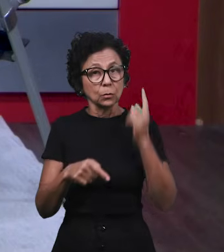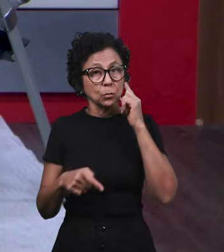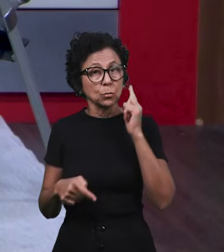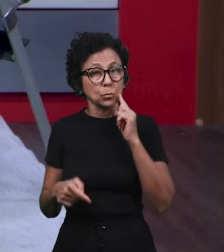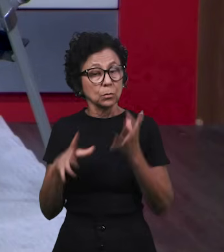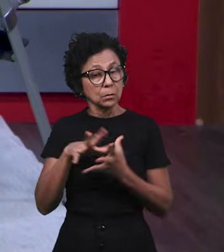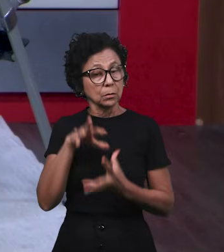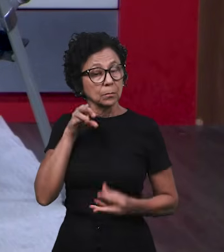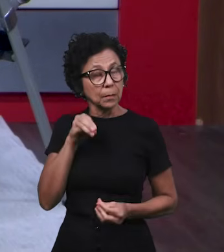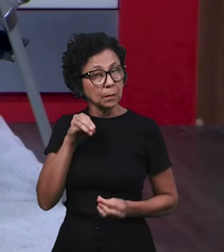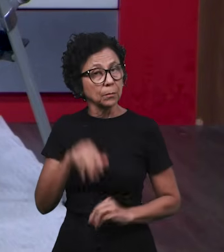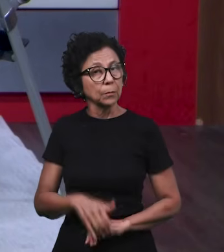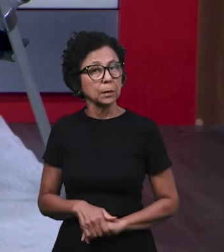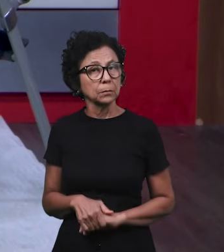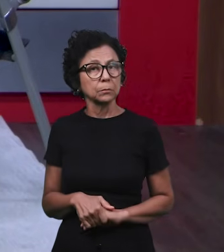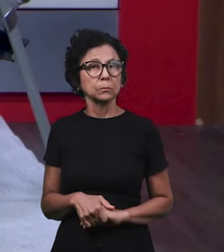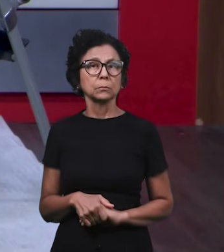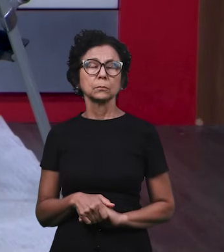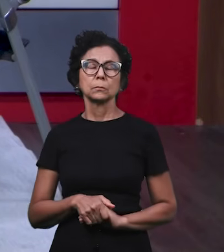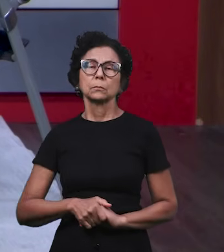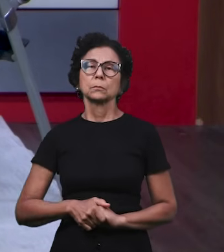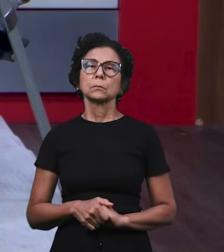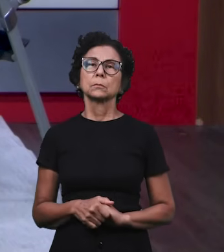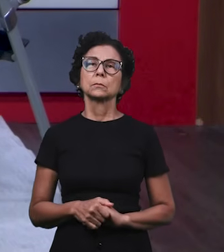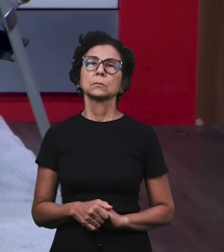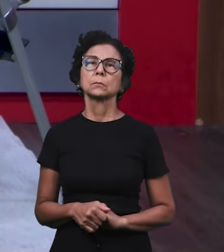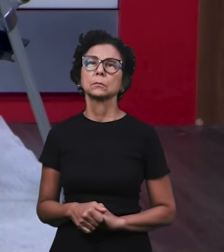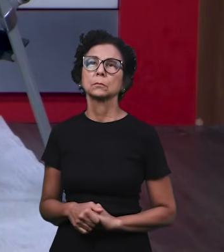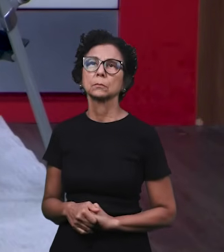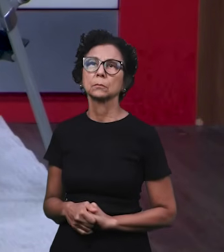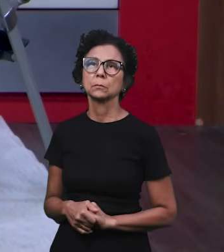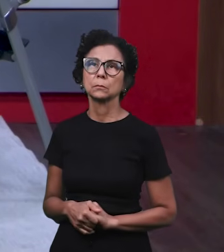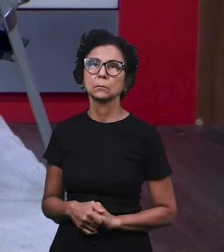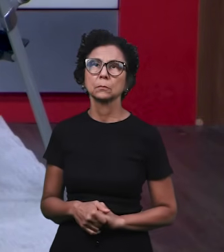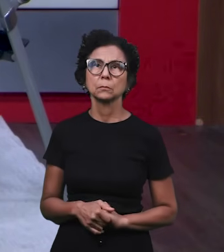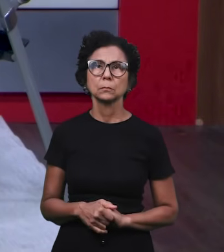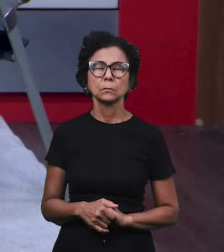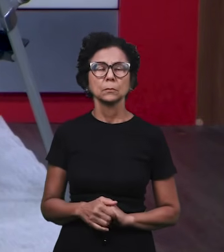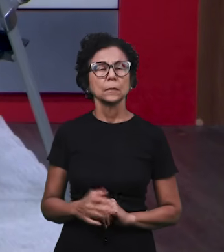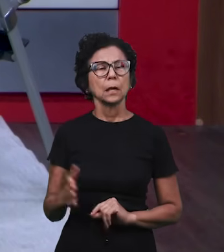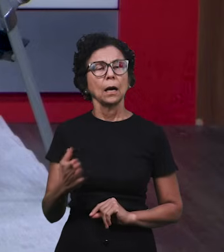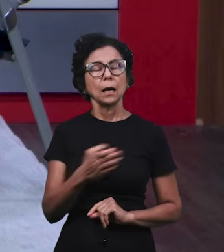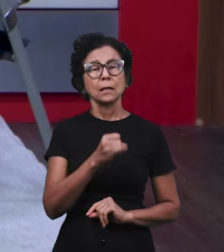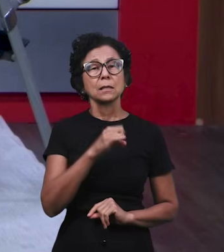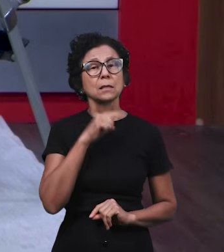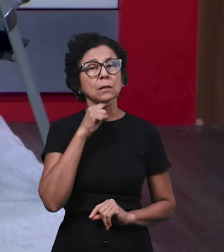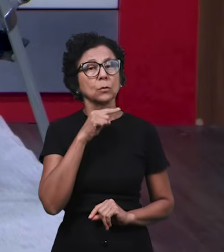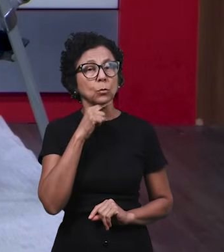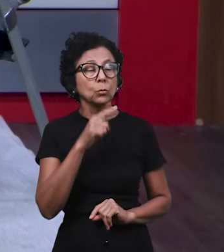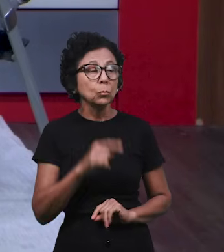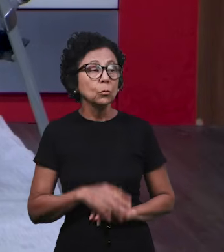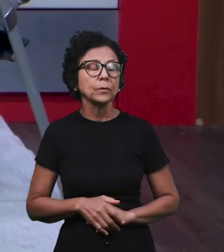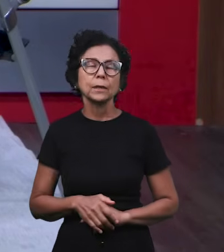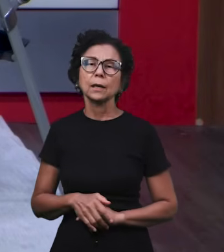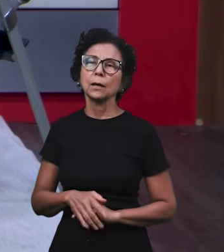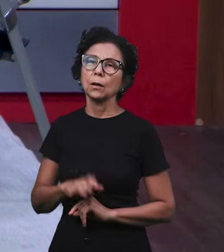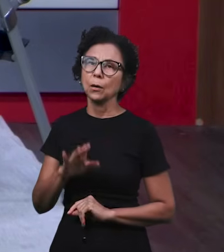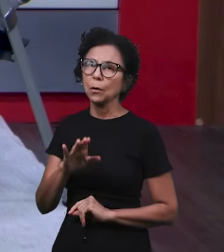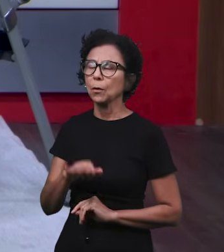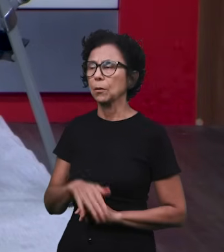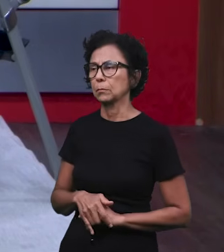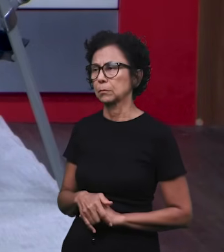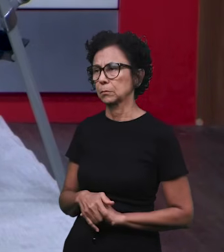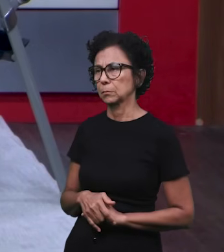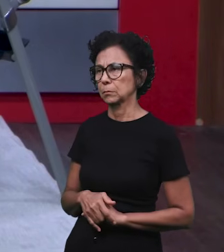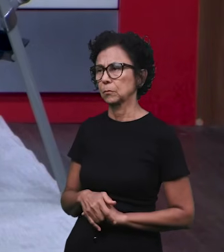Exatamente. É uma Não alma. que depois, numa EBD, dê para explicar, né? Chama um pastor, chama um diácono, vamos fazer um